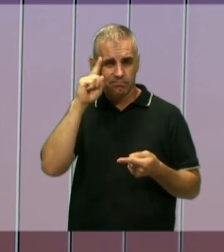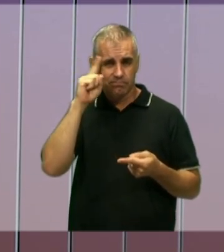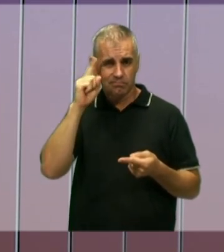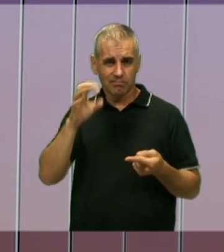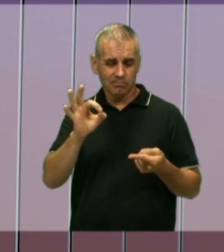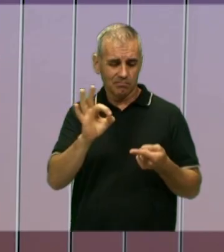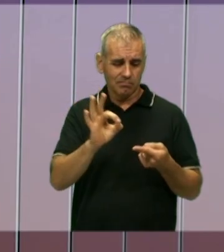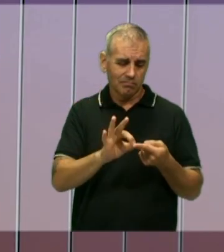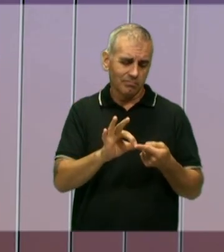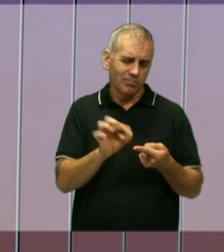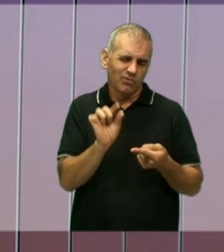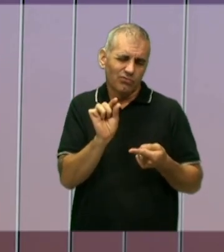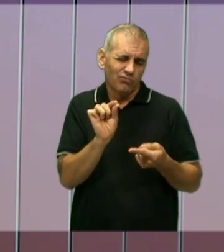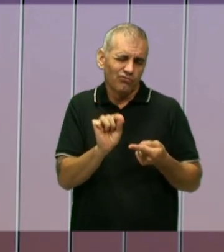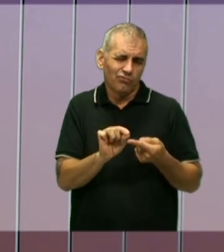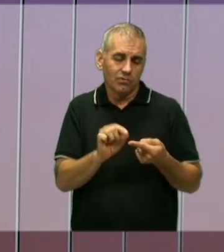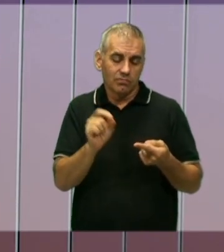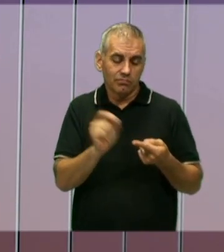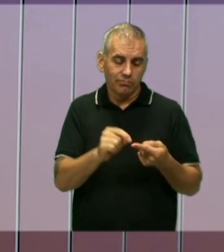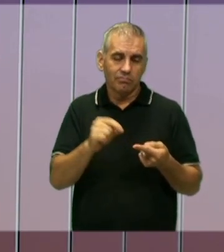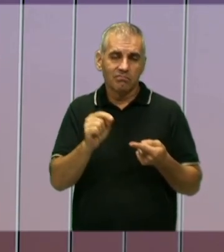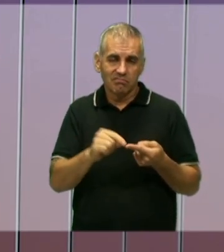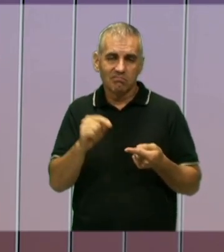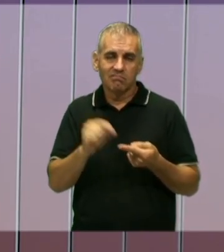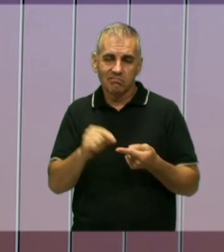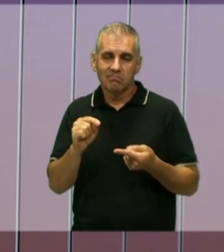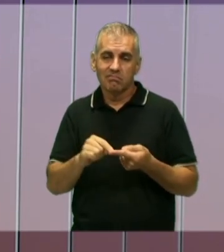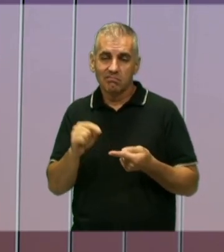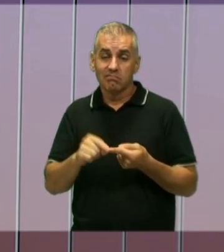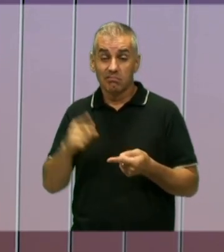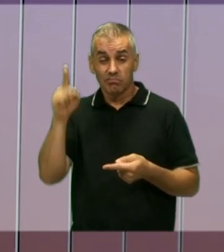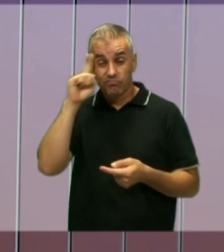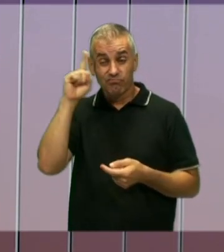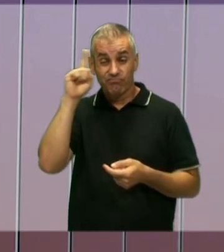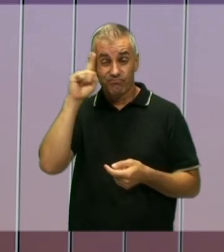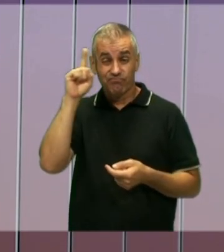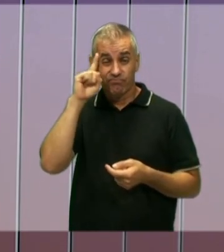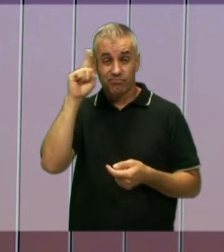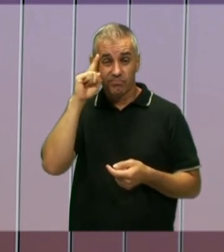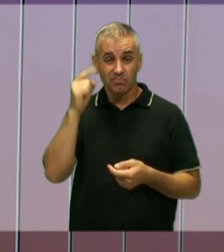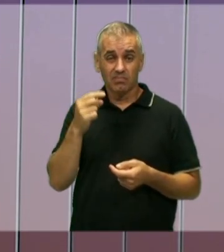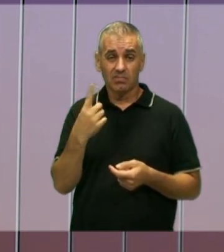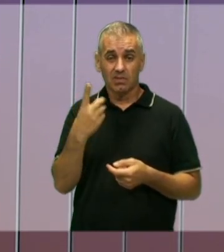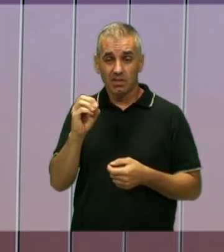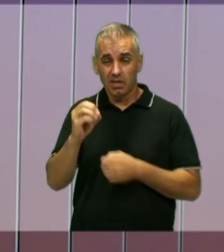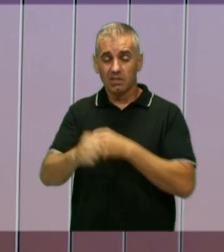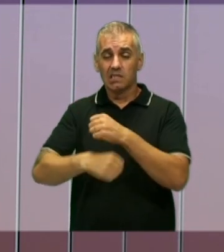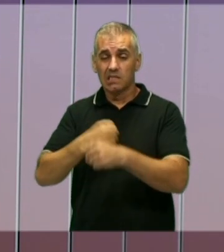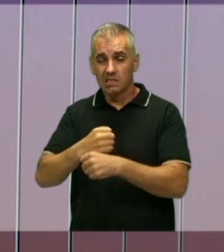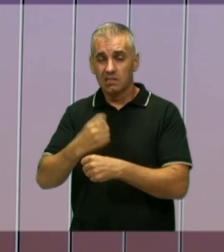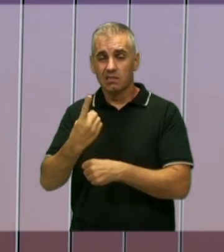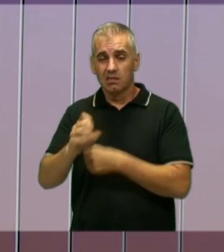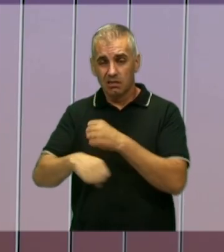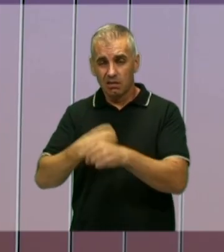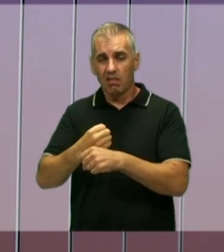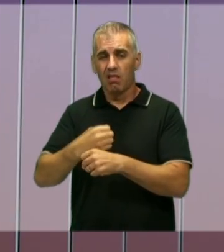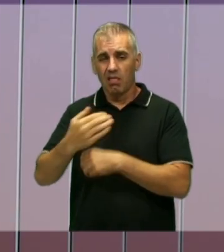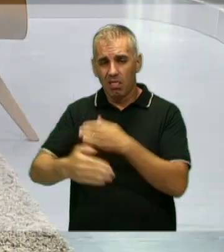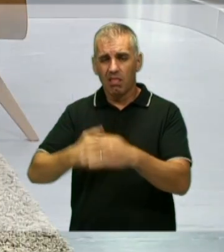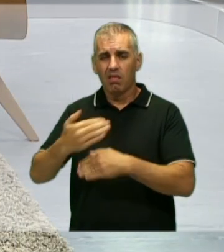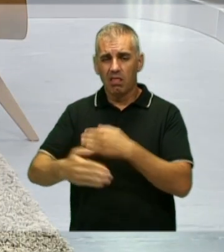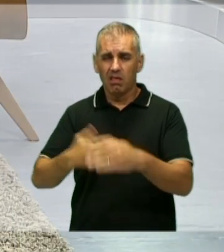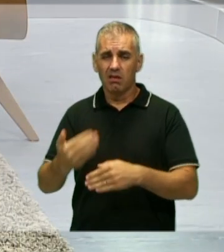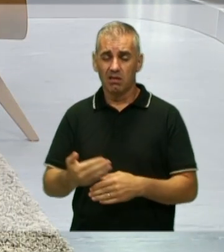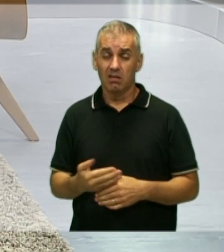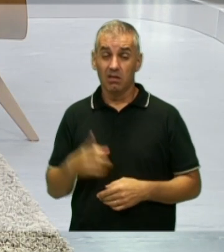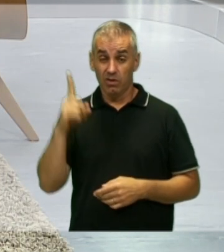vida, mas é um furinho no dedo, mas vai fazer isso durante 10 anos, né? Avalia como está a mão de uma criança de 10 anos portadora de diabetes tipo 1, e